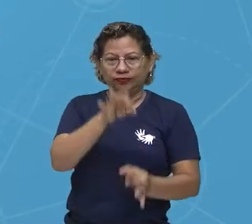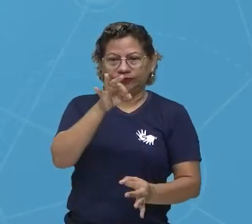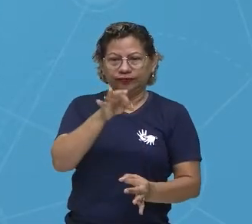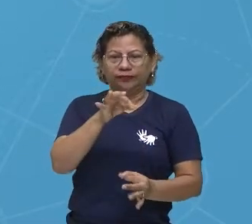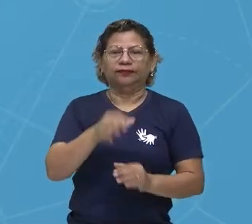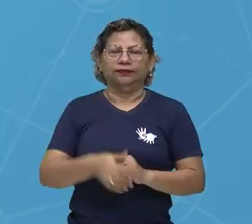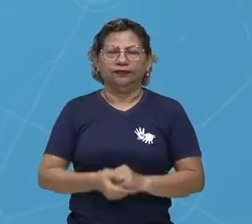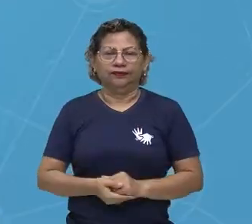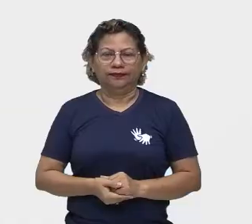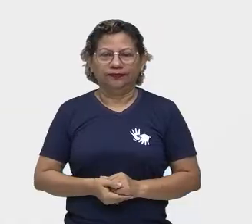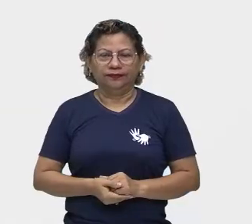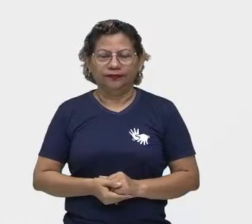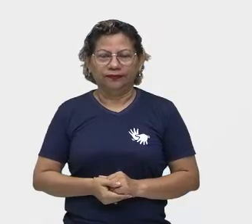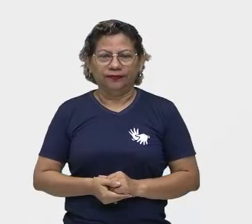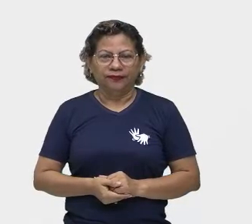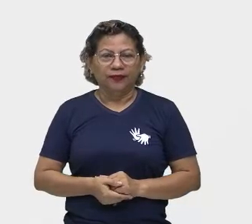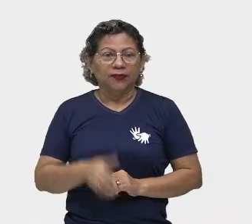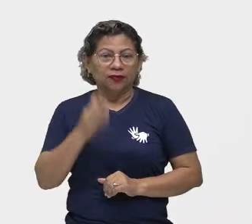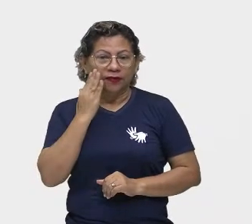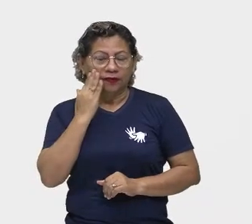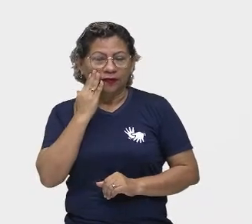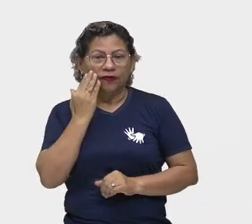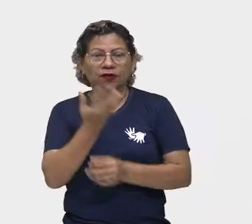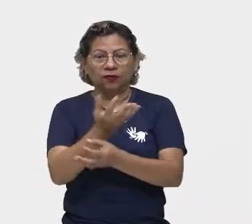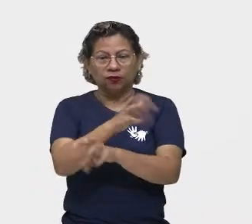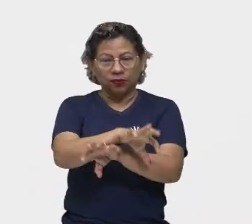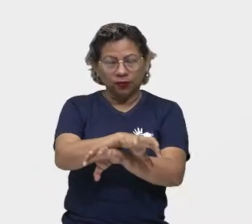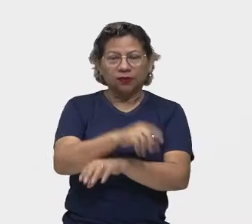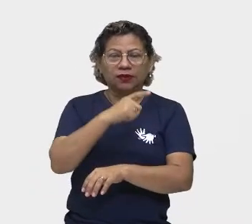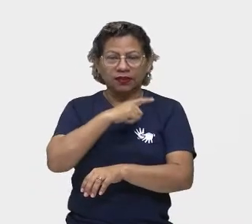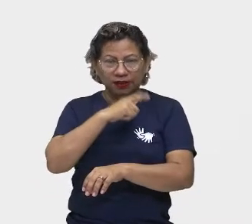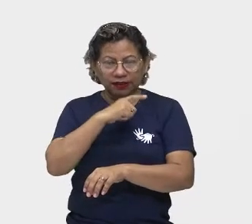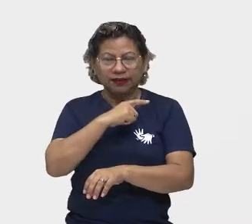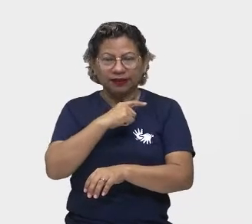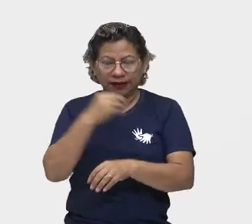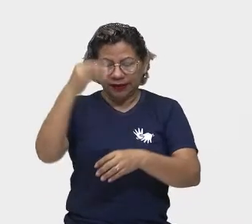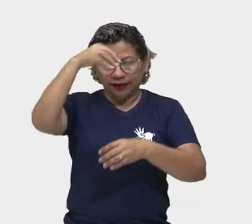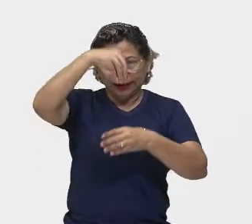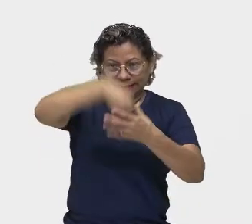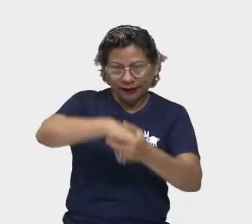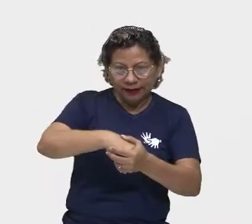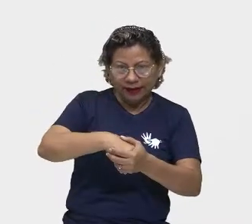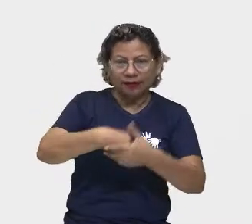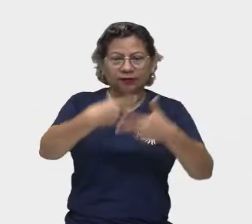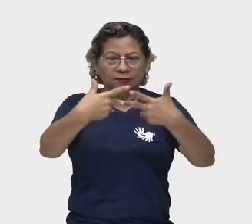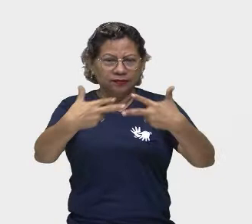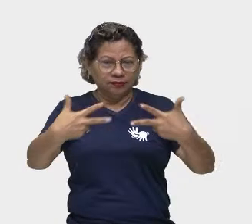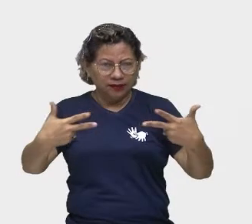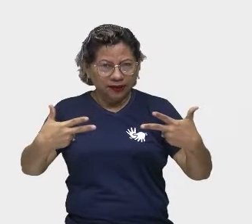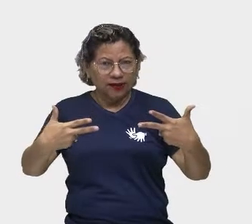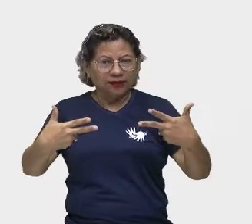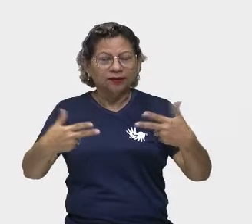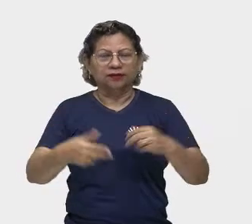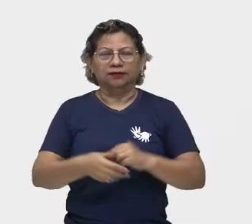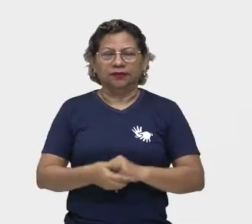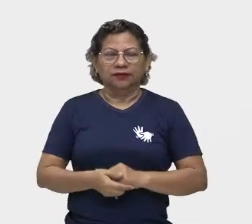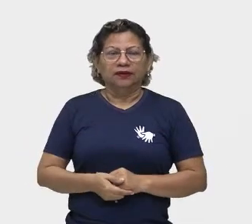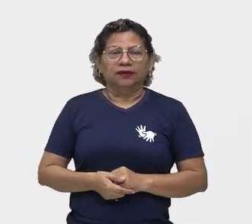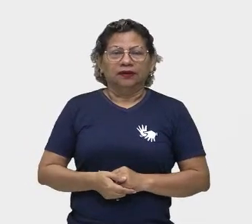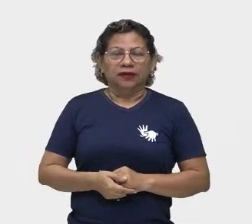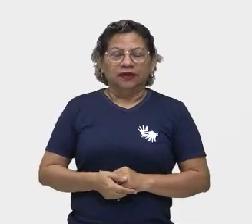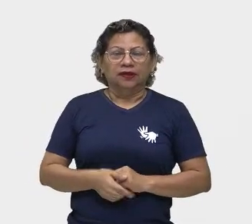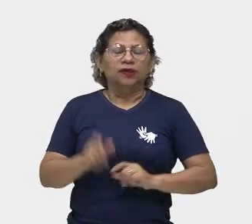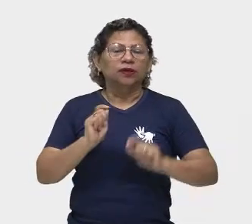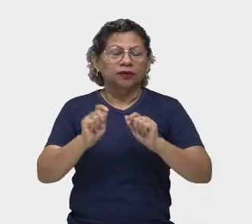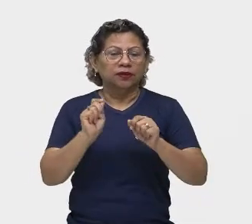características sobre o osso são o em armazenar em fornece em sais minerais para o corpo além de